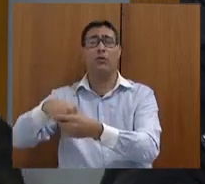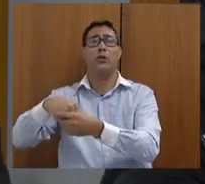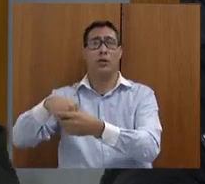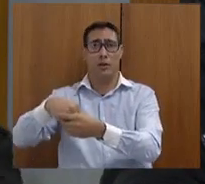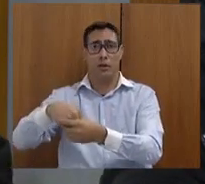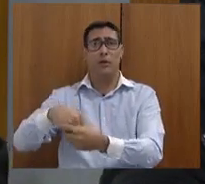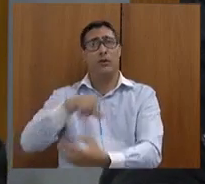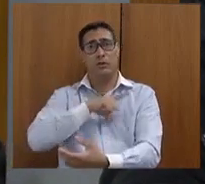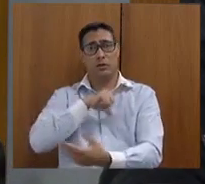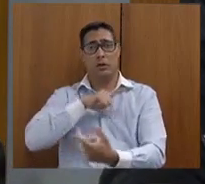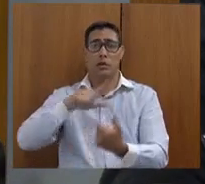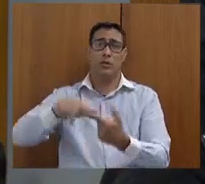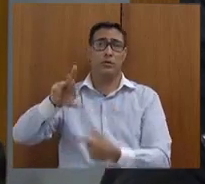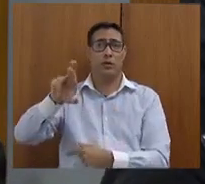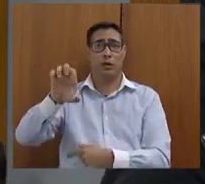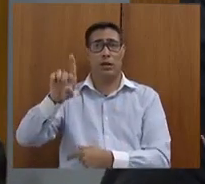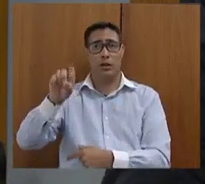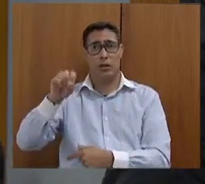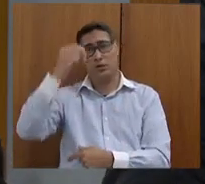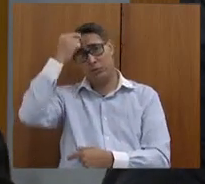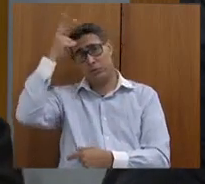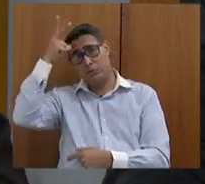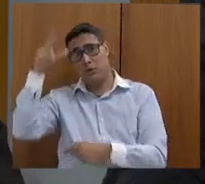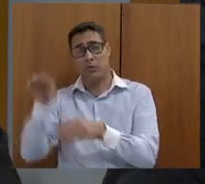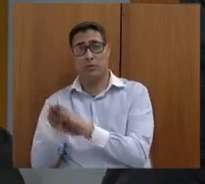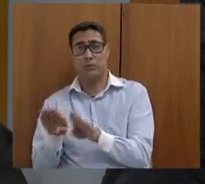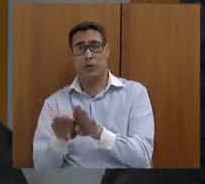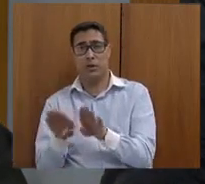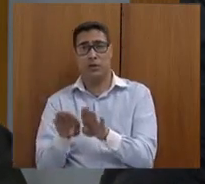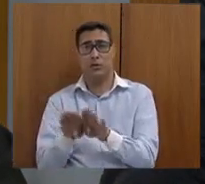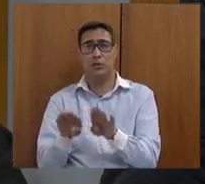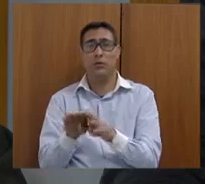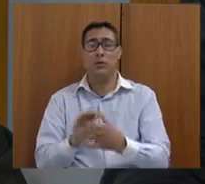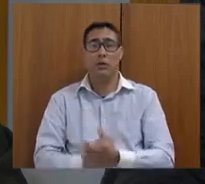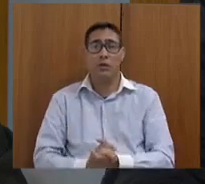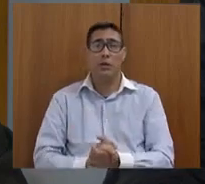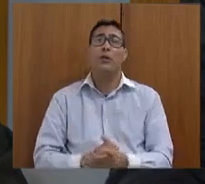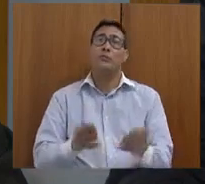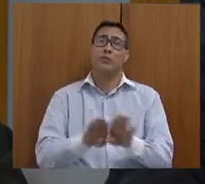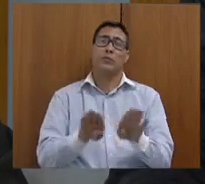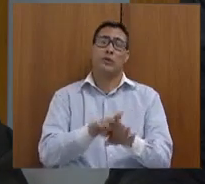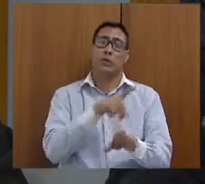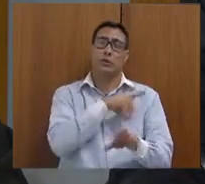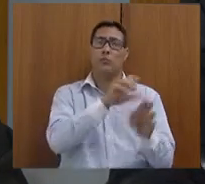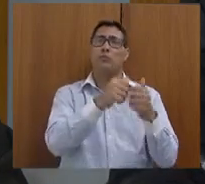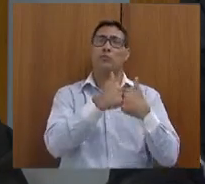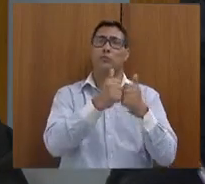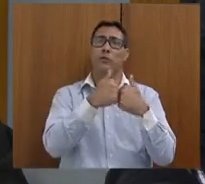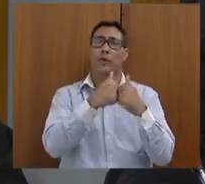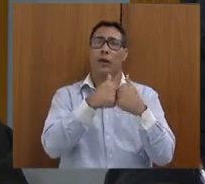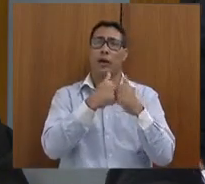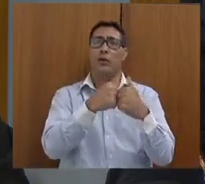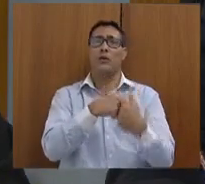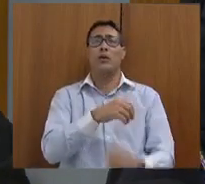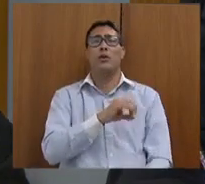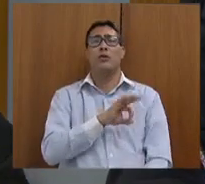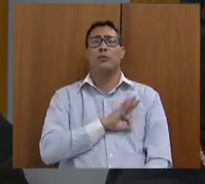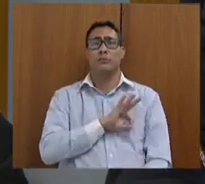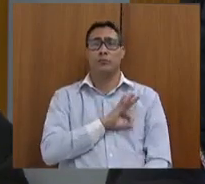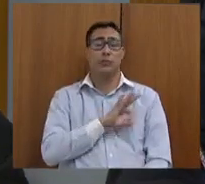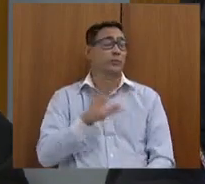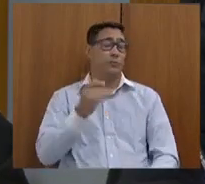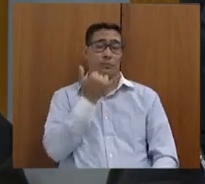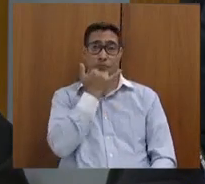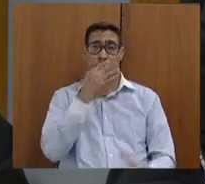aí a rede Municipal é a questão das viaturas foi uma resposta que não é suficiente